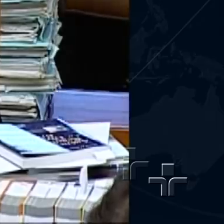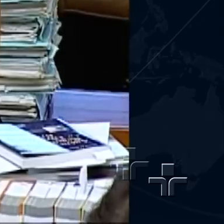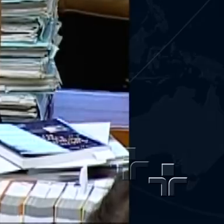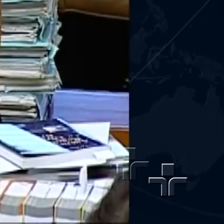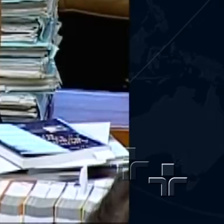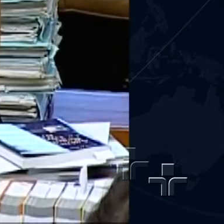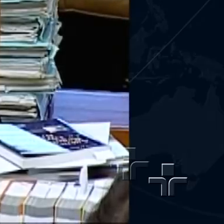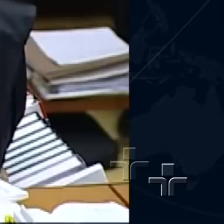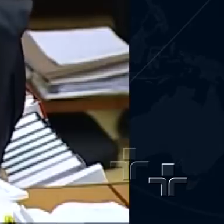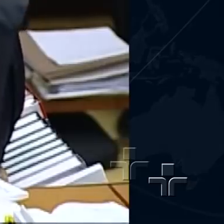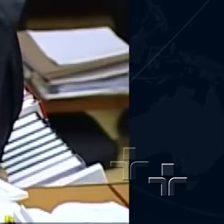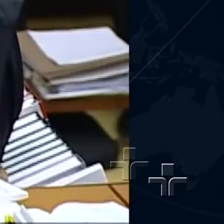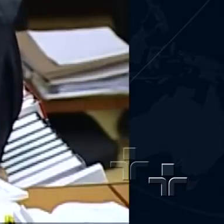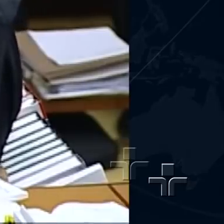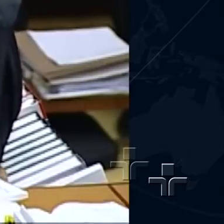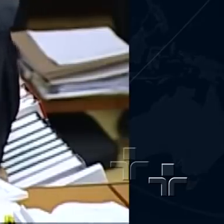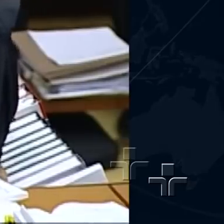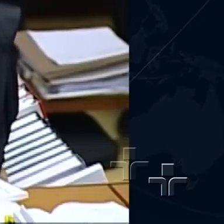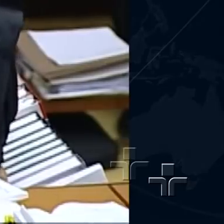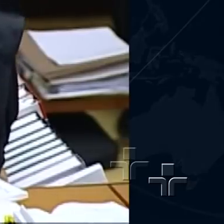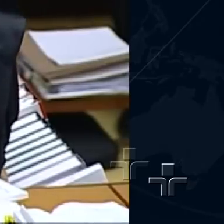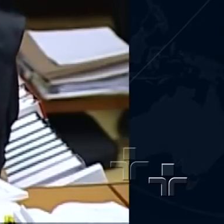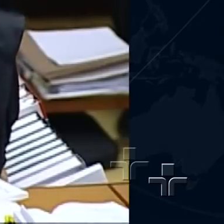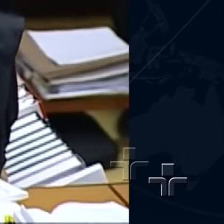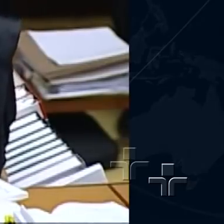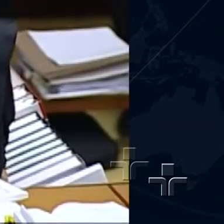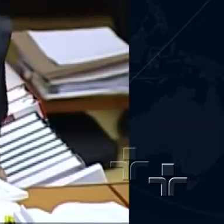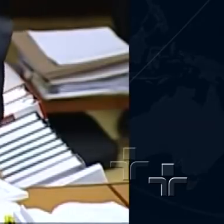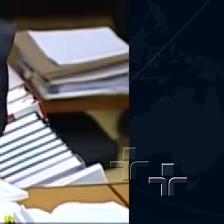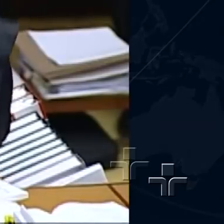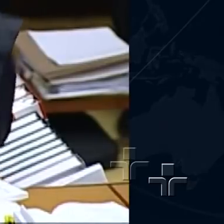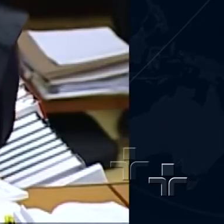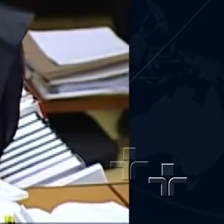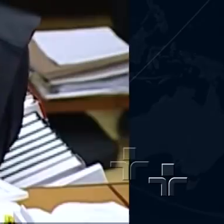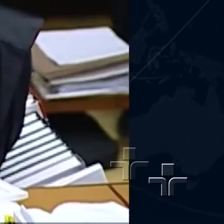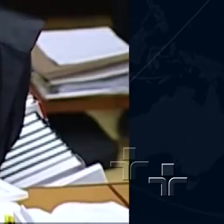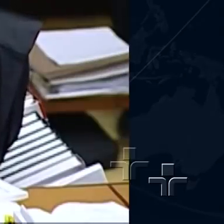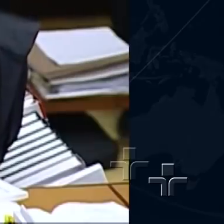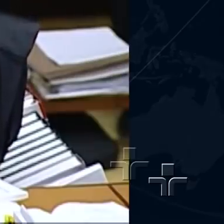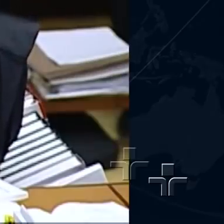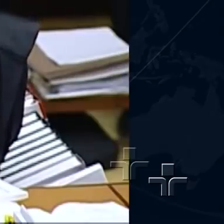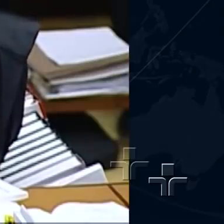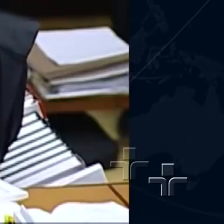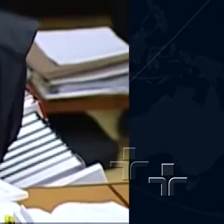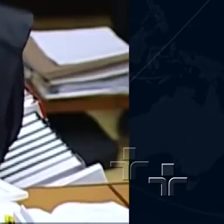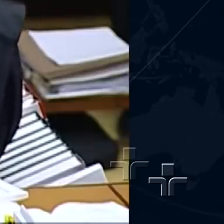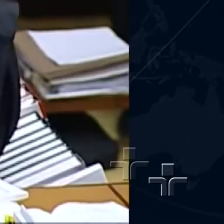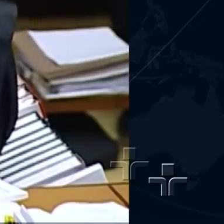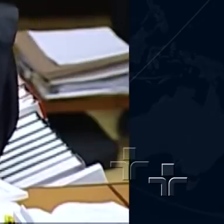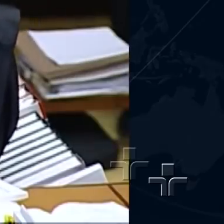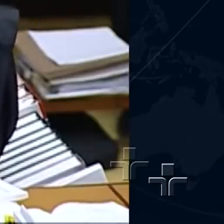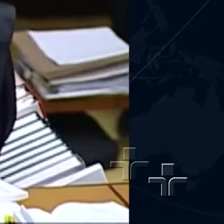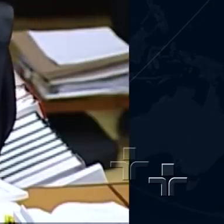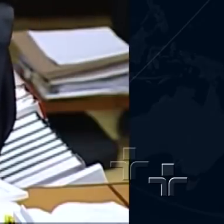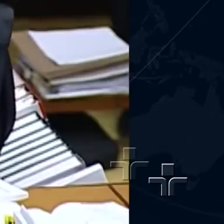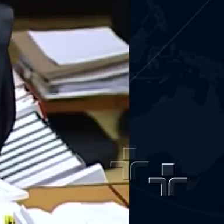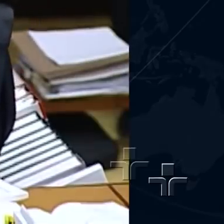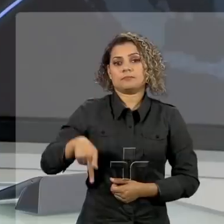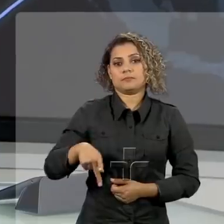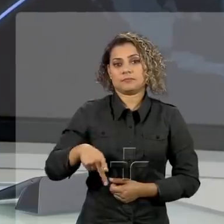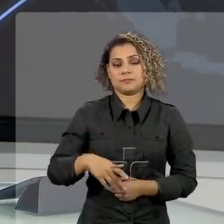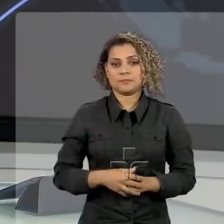aposentado compulsoriamente. A segunda virá no ano seguinte, quando será a vez do ministro Marco Aurélio Mello deixar a